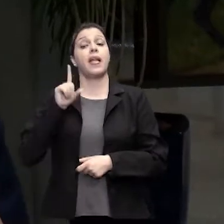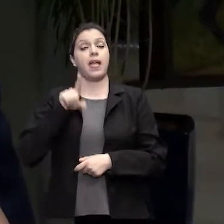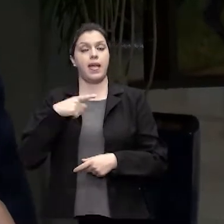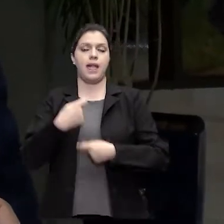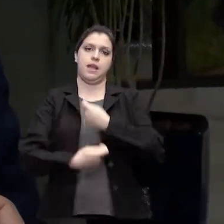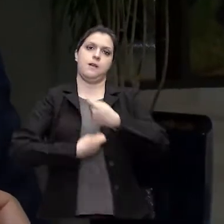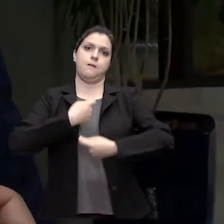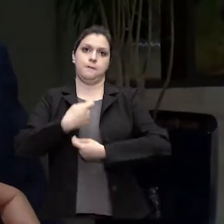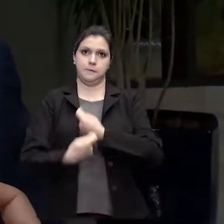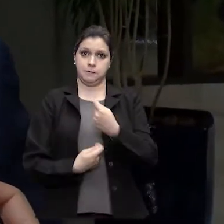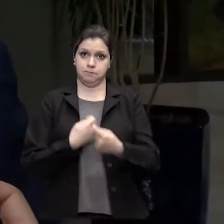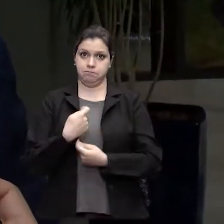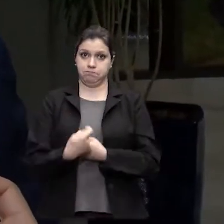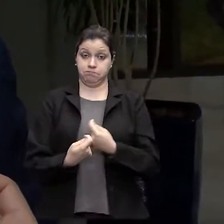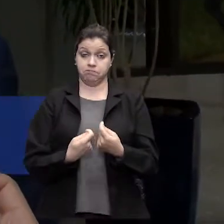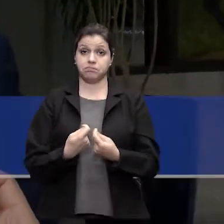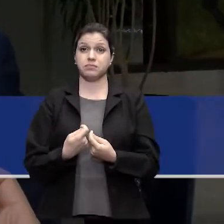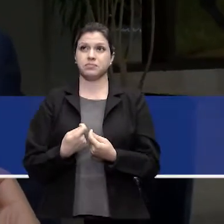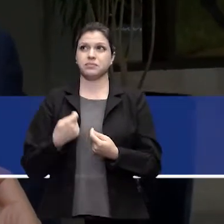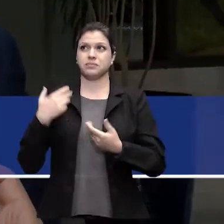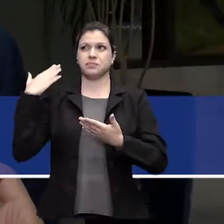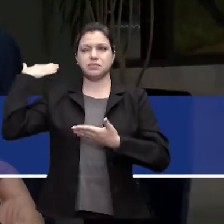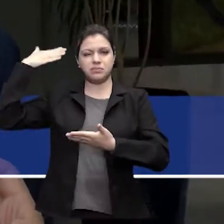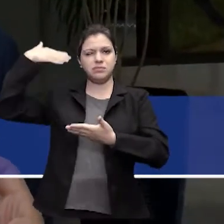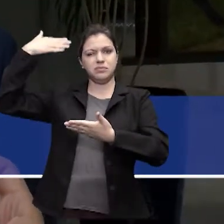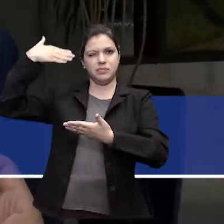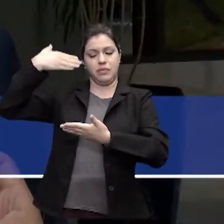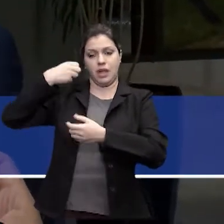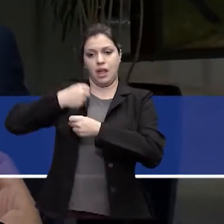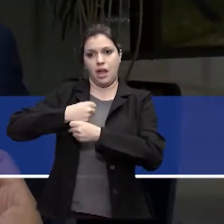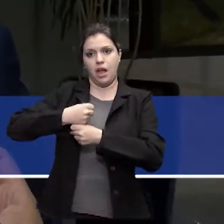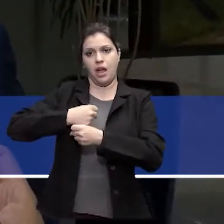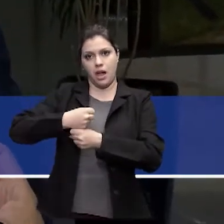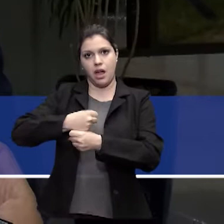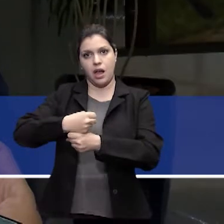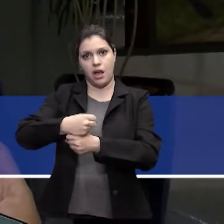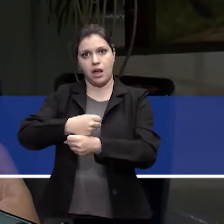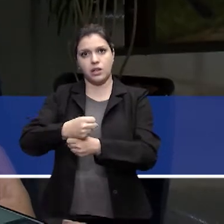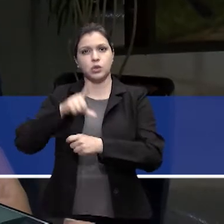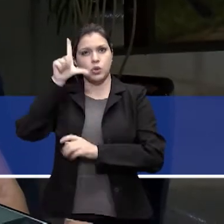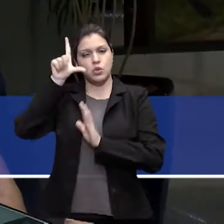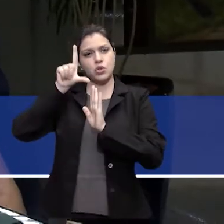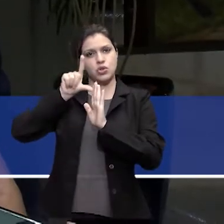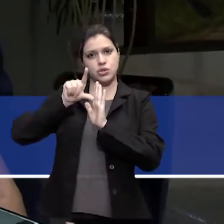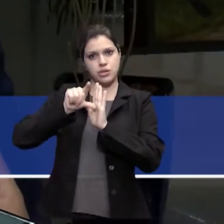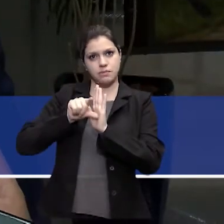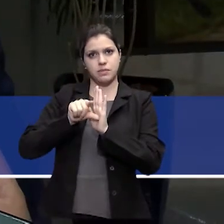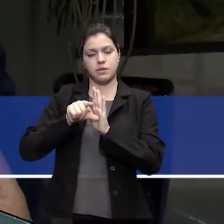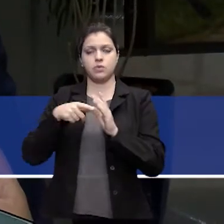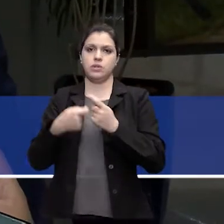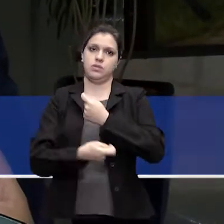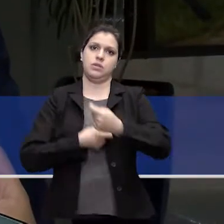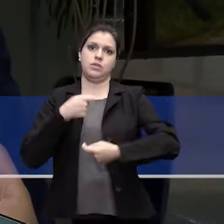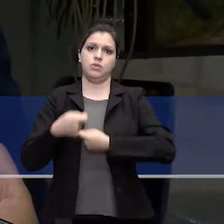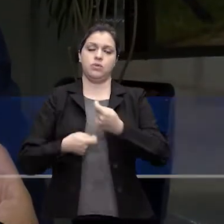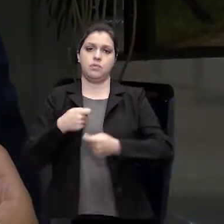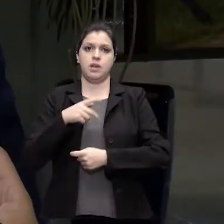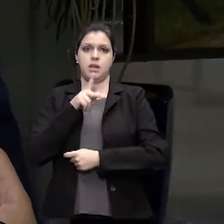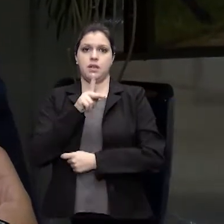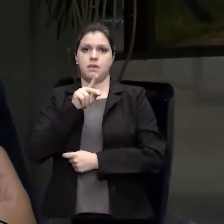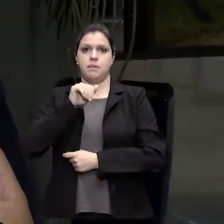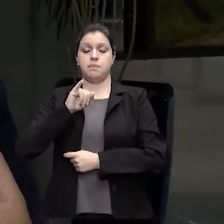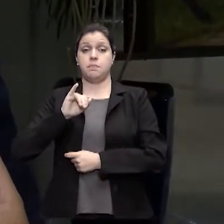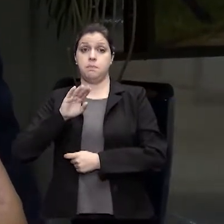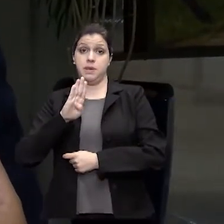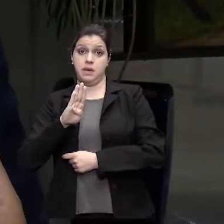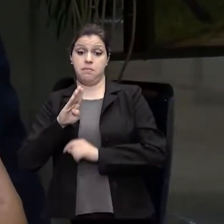uma matriz econômica que nos últimos anos vem diminuindo sua participação econômica no